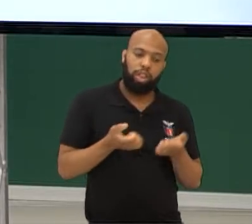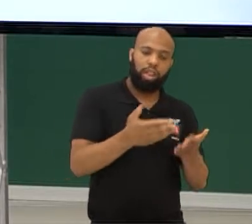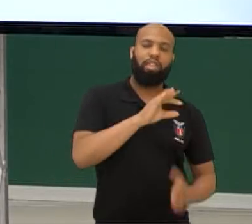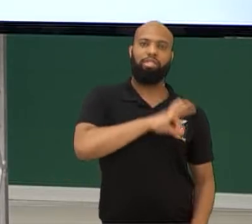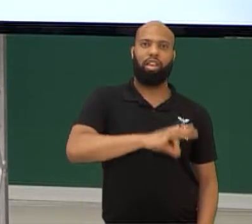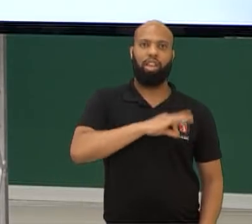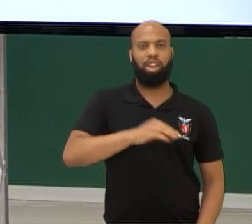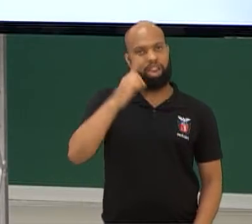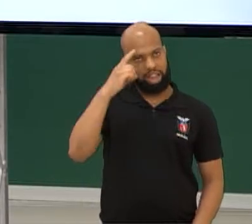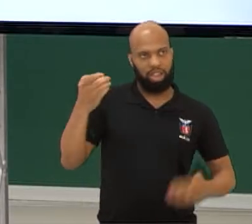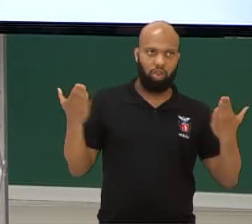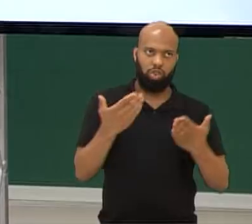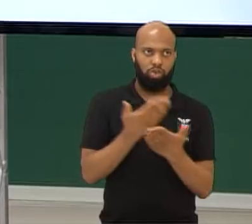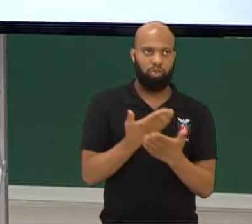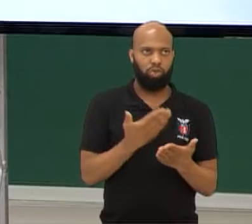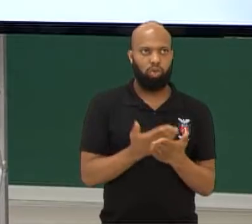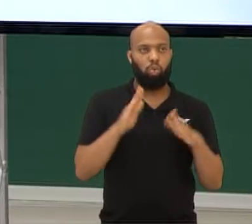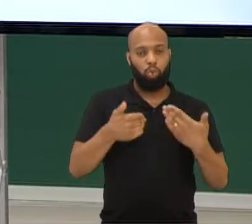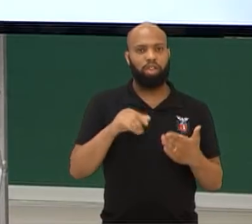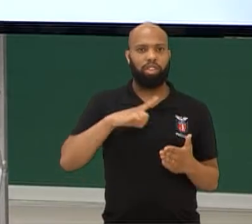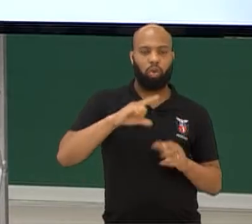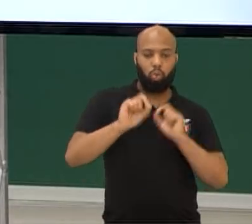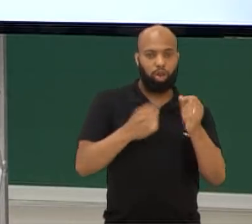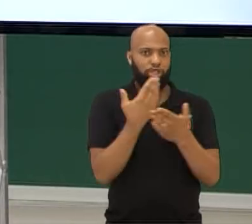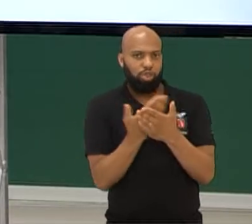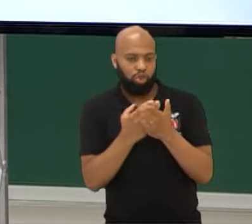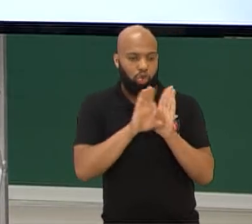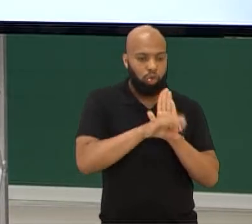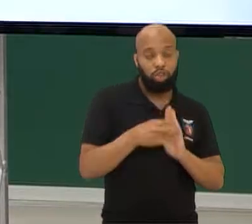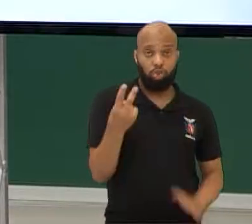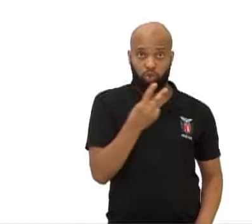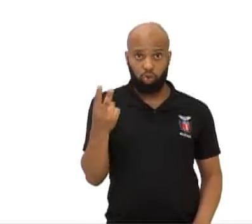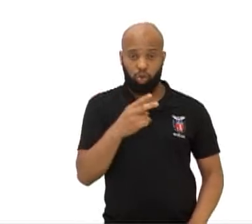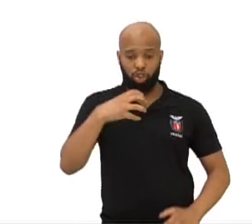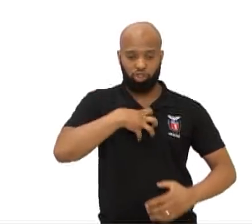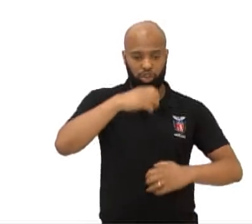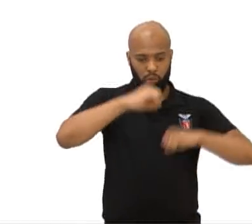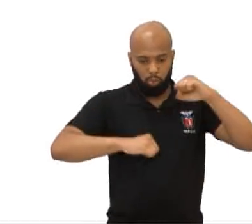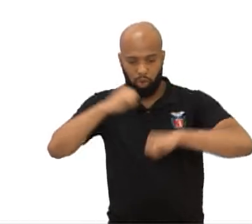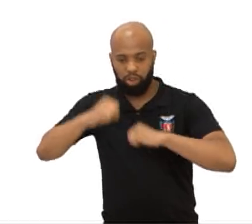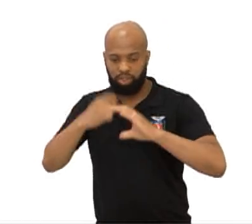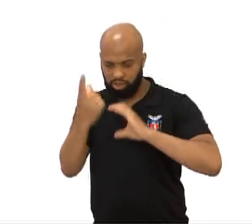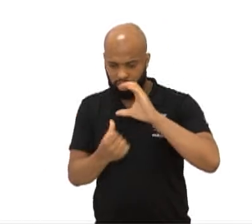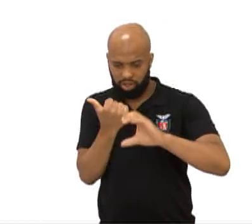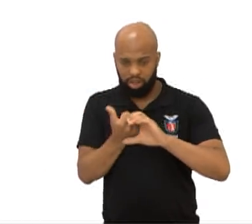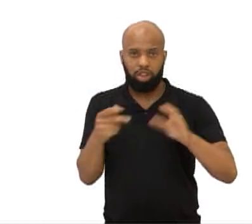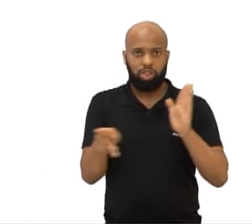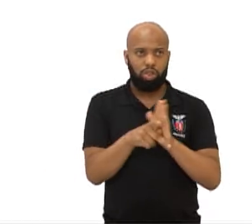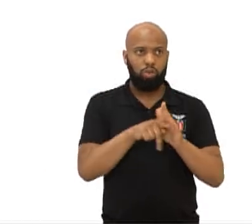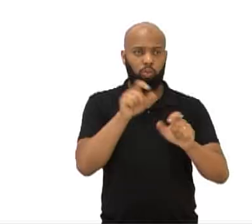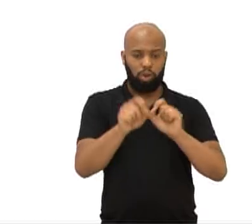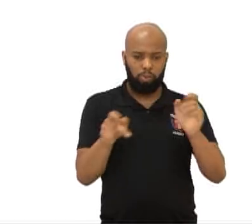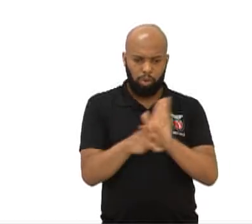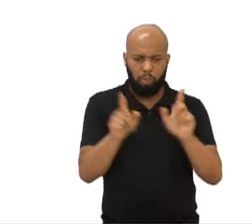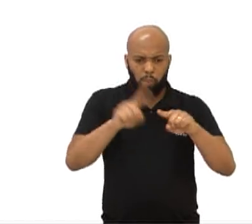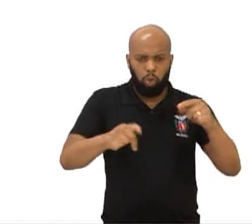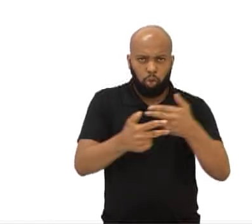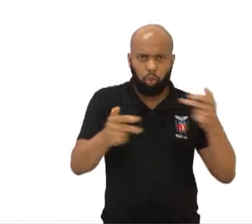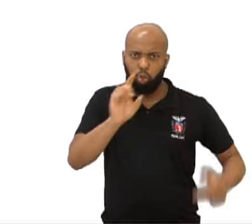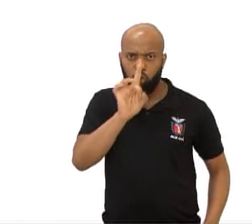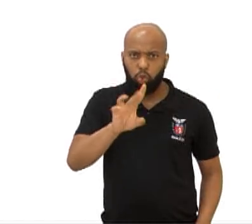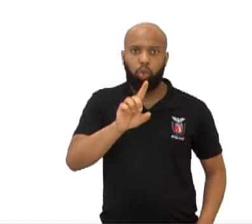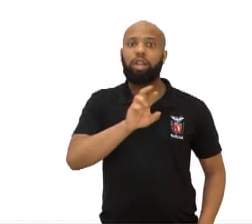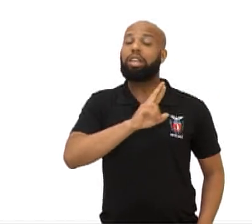gente viu na aula de hoje. Então, mais-valia e produção capitalista. A produção capitalista não é apenas produção de mercadorias, ela